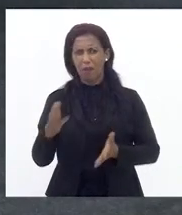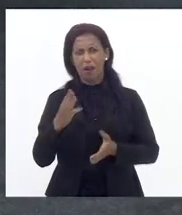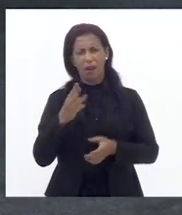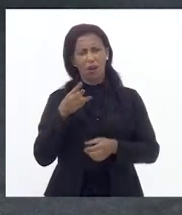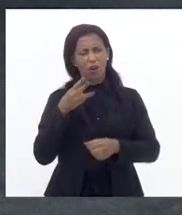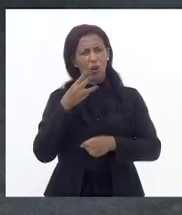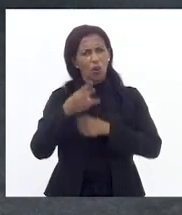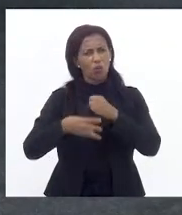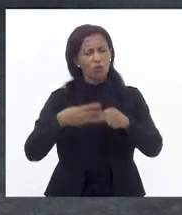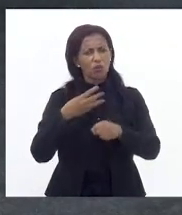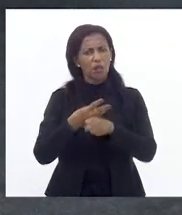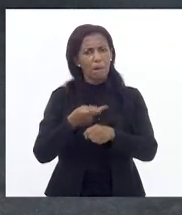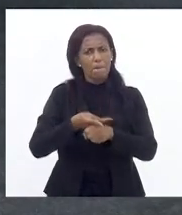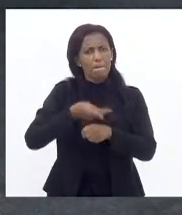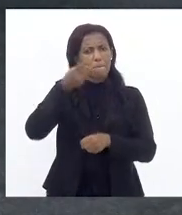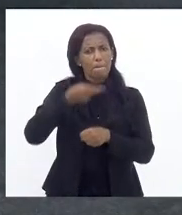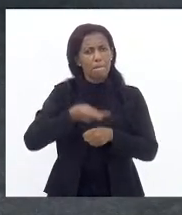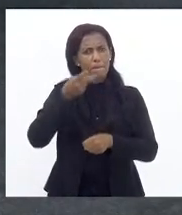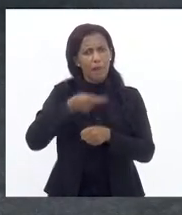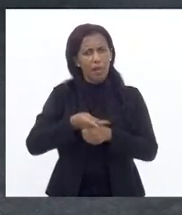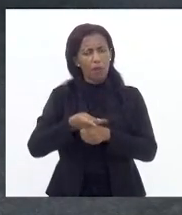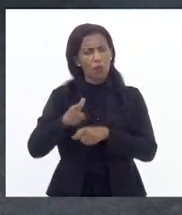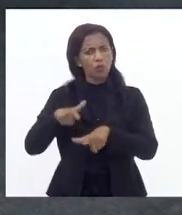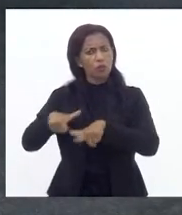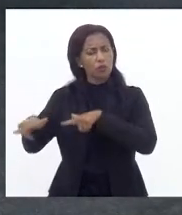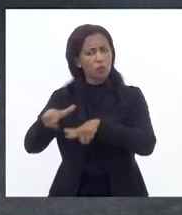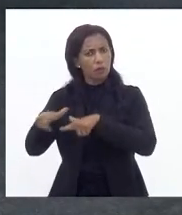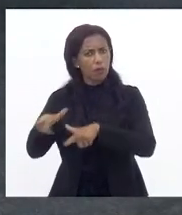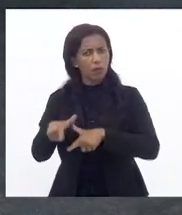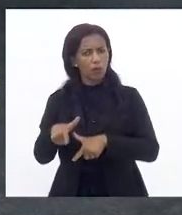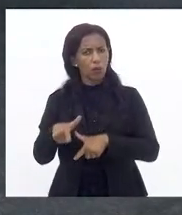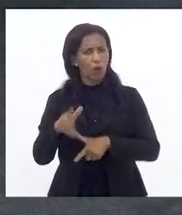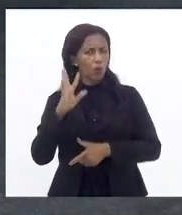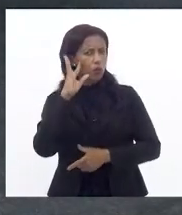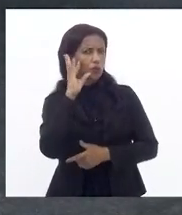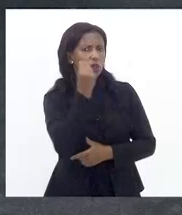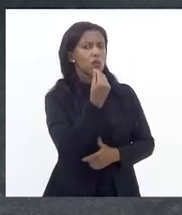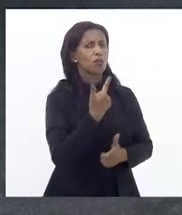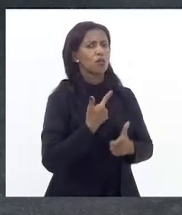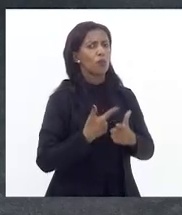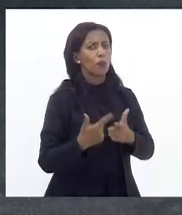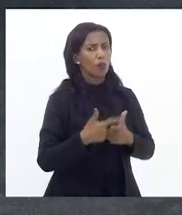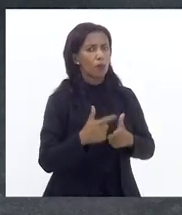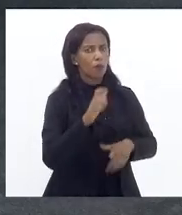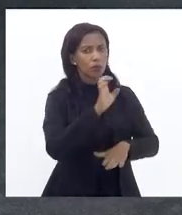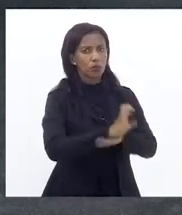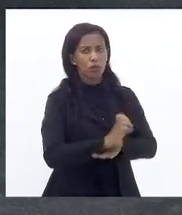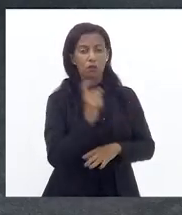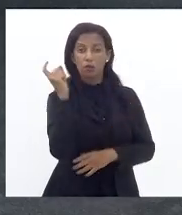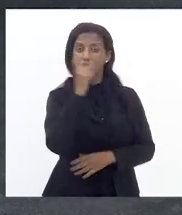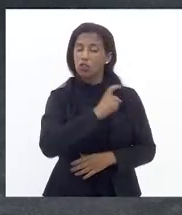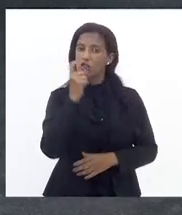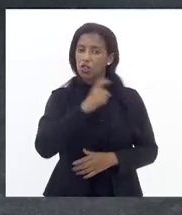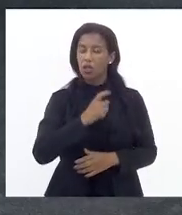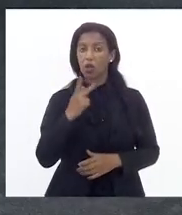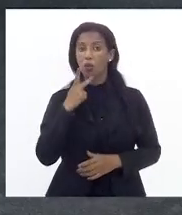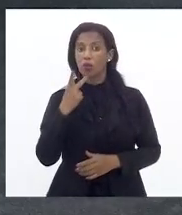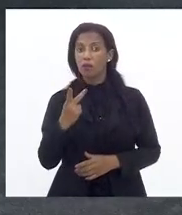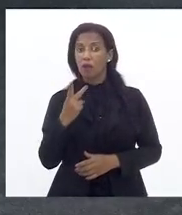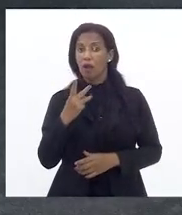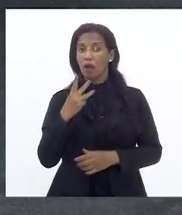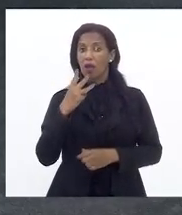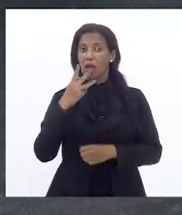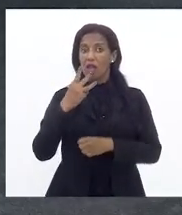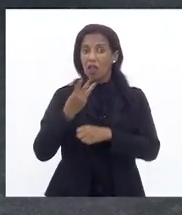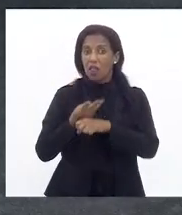triénio é como se fosse a solução para a crise do Estado é uma mentira quando se fala em triênio